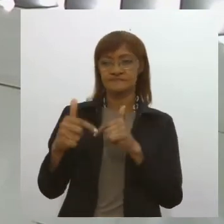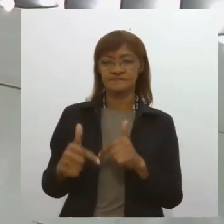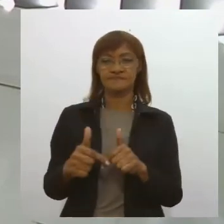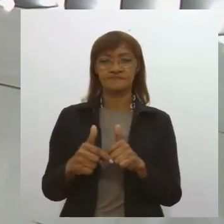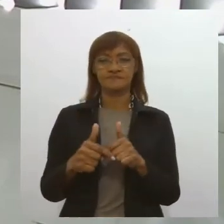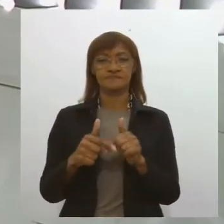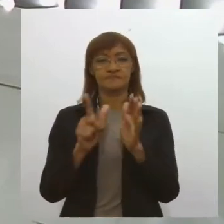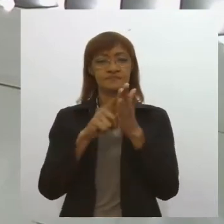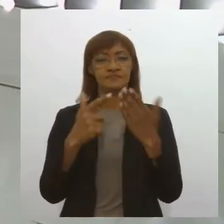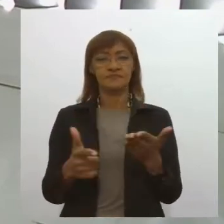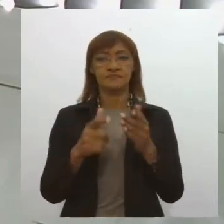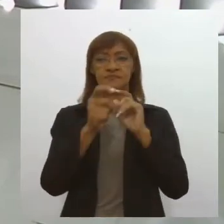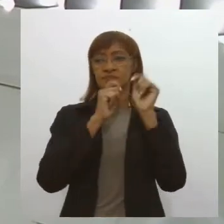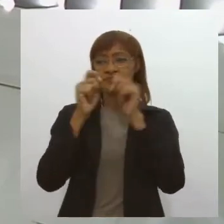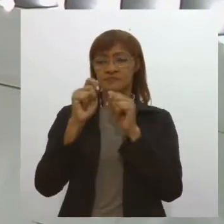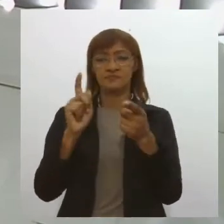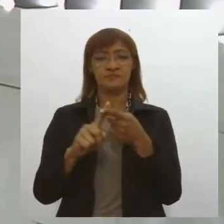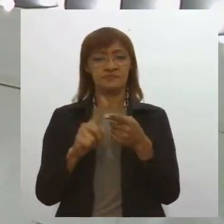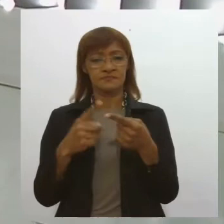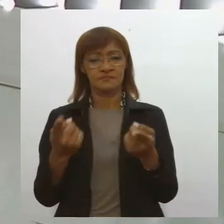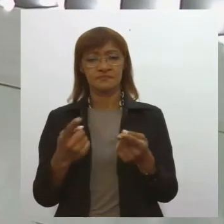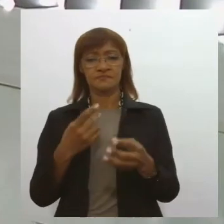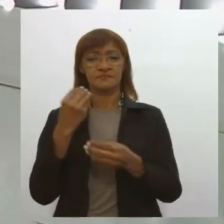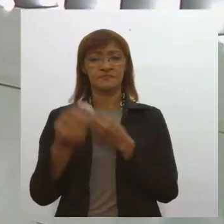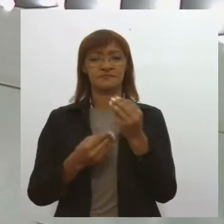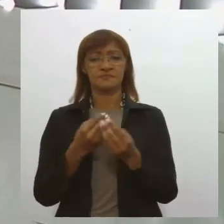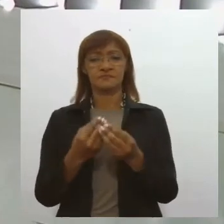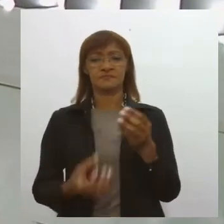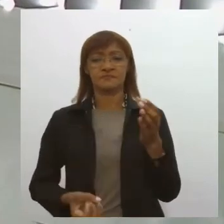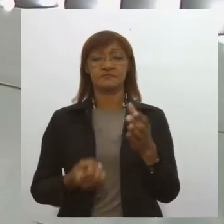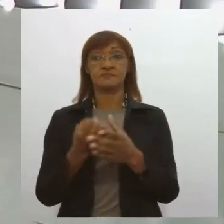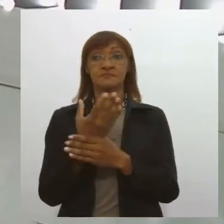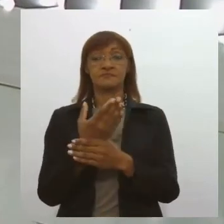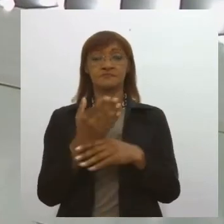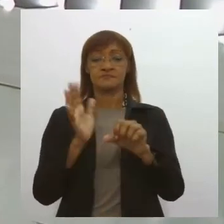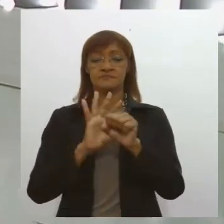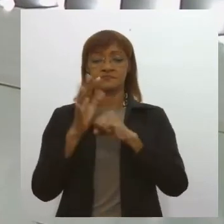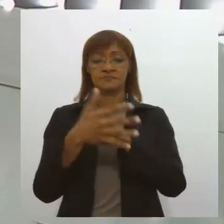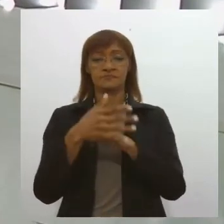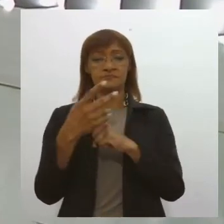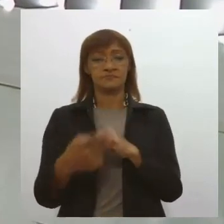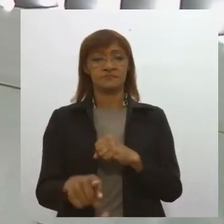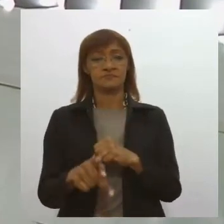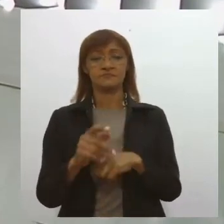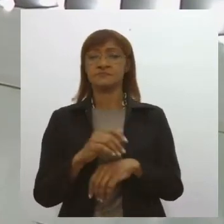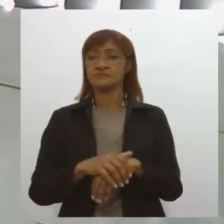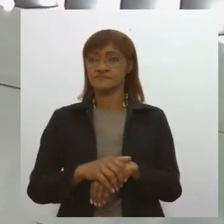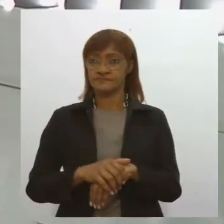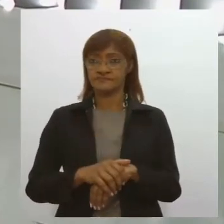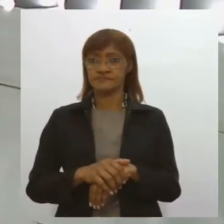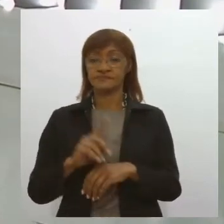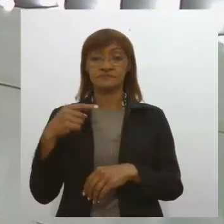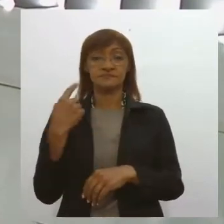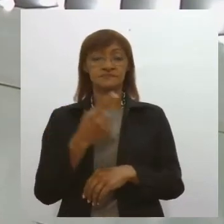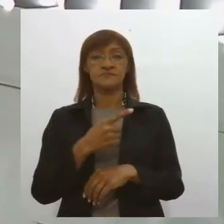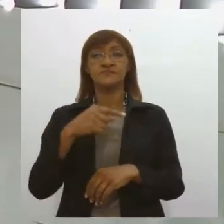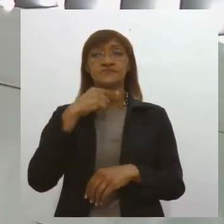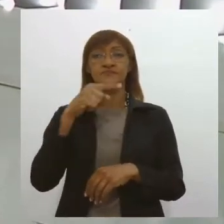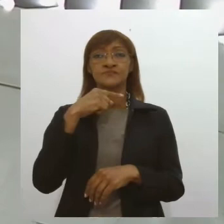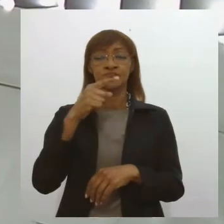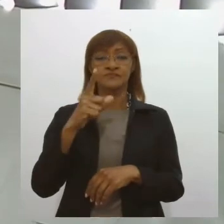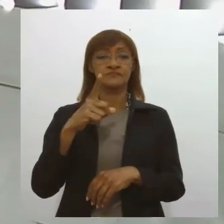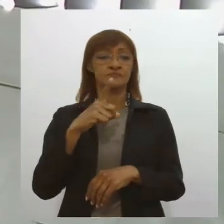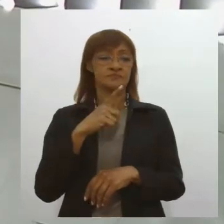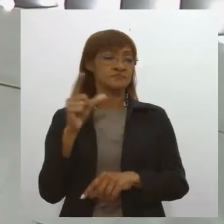matérias, das entrevistas, né, sobre os casos de Covid-19. A gente fica cheio de dúvidas, né,